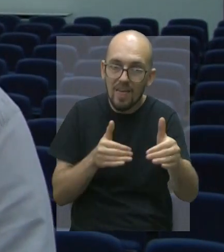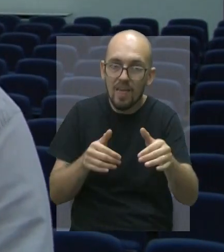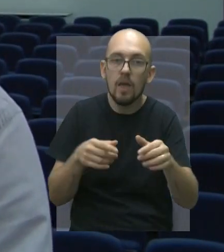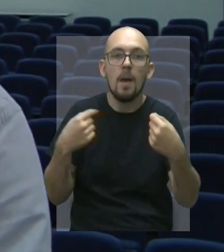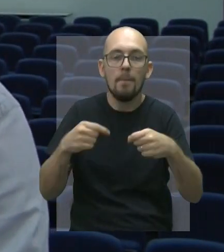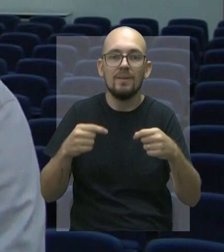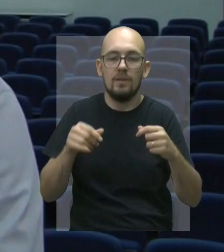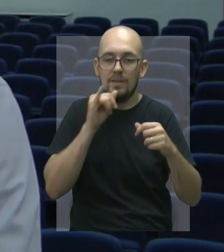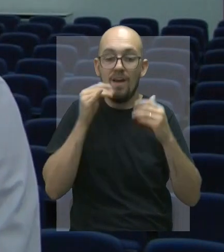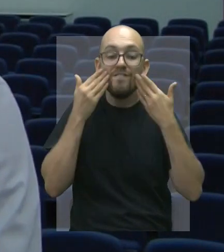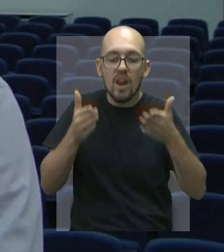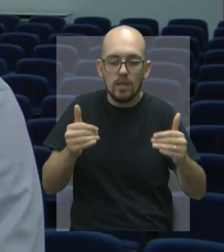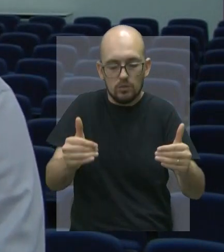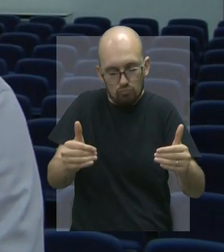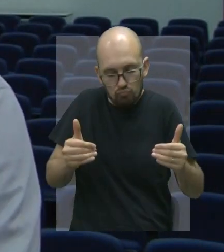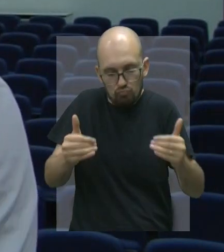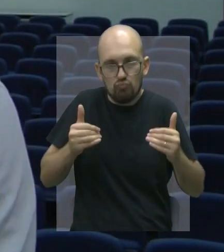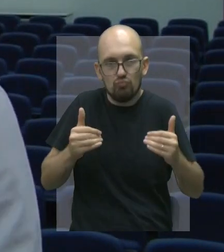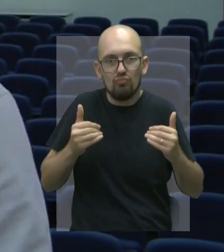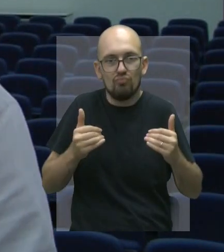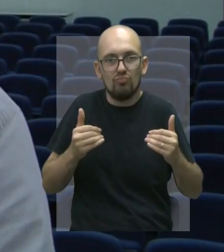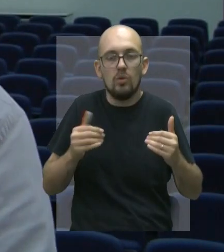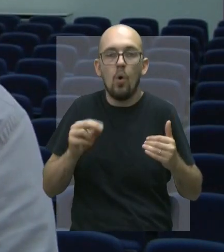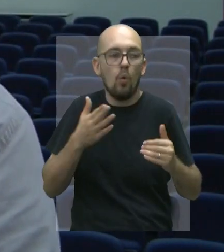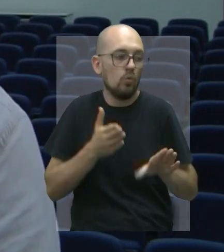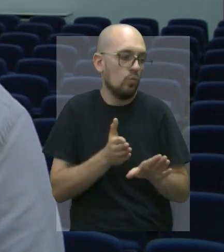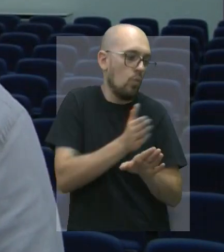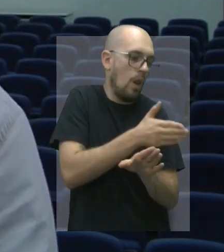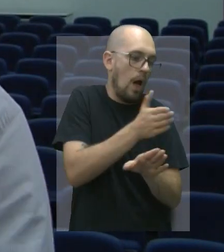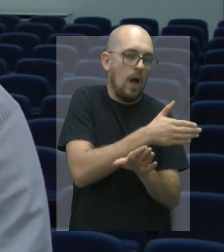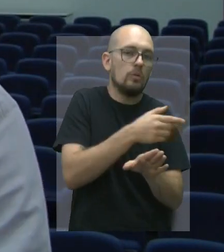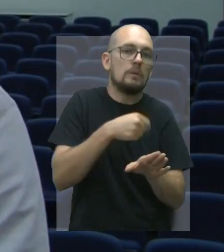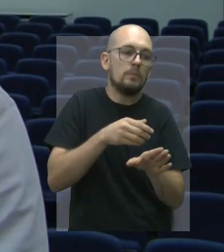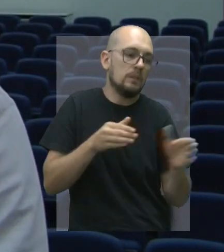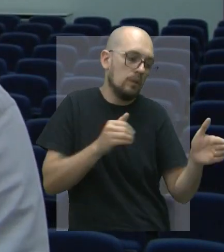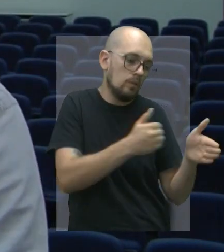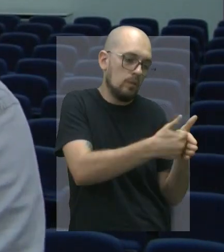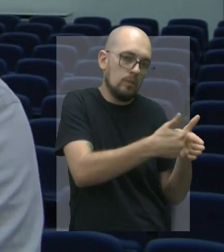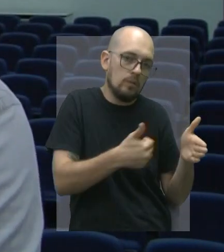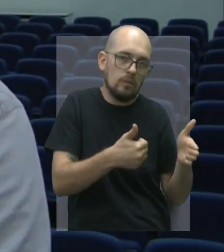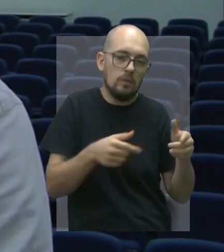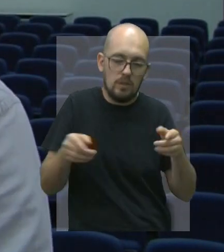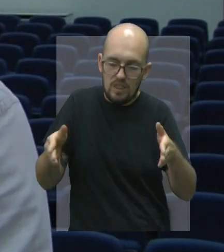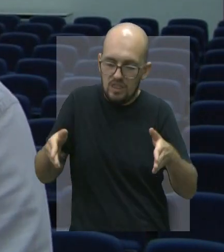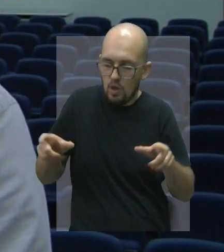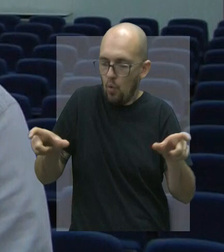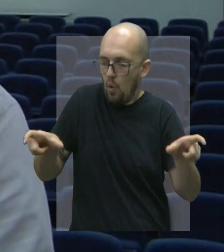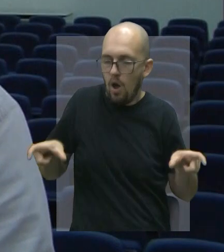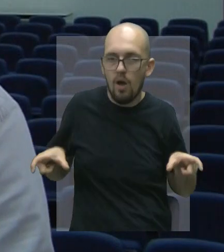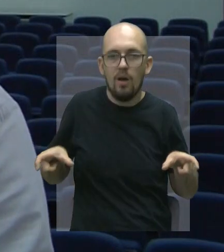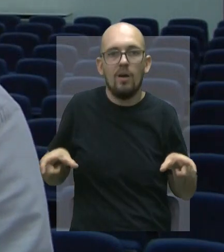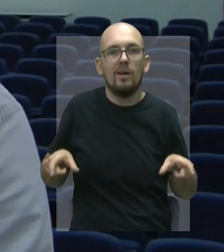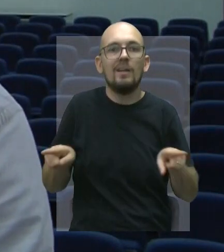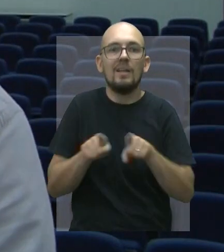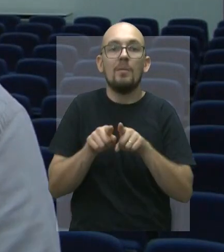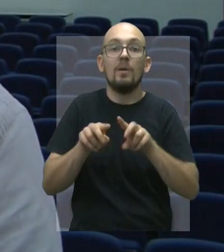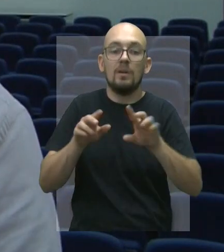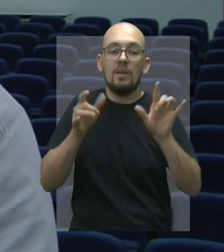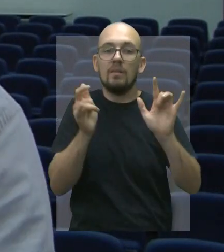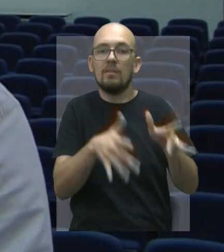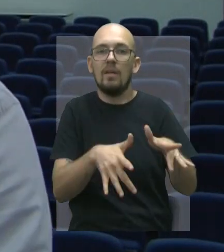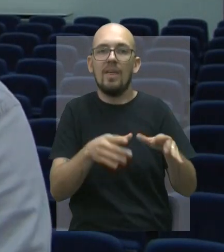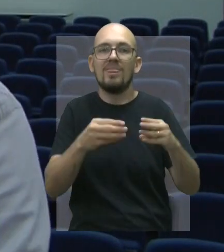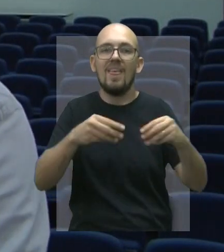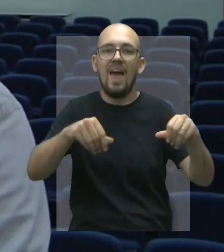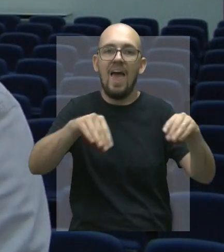na frente, recuo de corredor do lado, recuo no fundo, existe uma taxa de permeabilidade a ser cumprida, uma taxa de